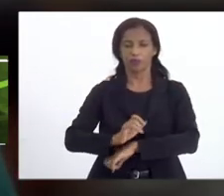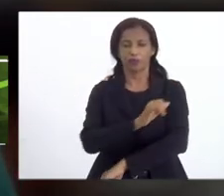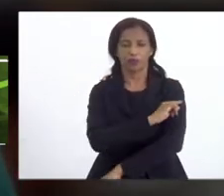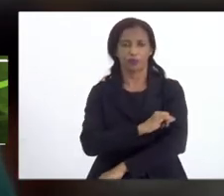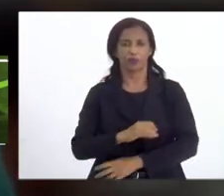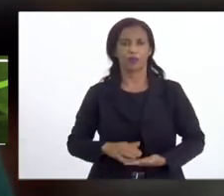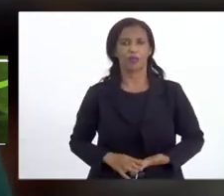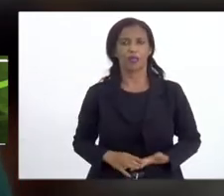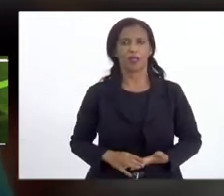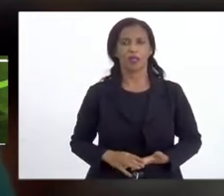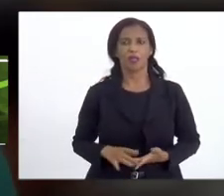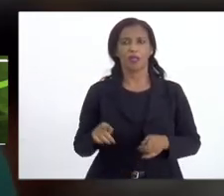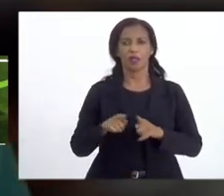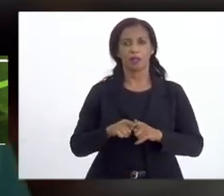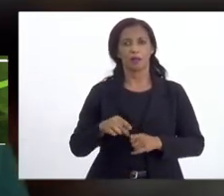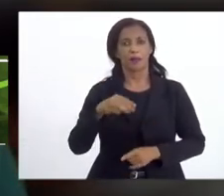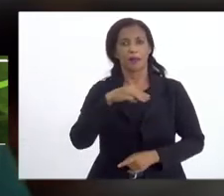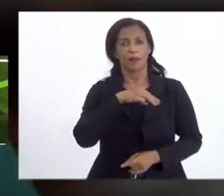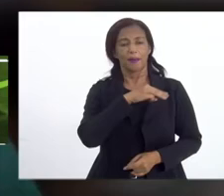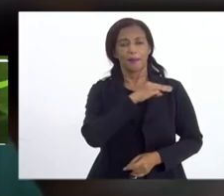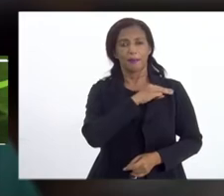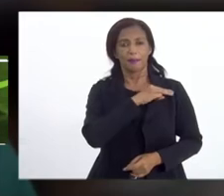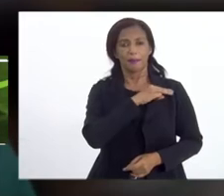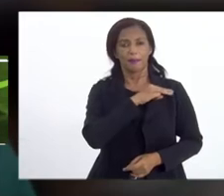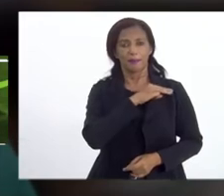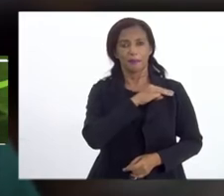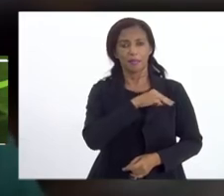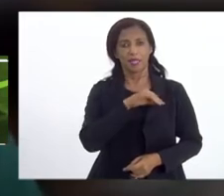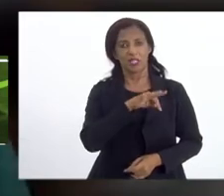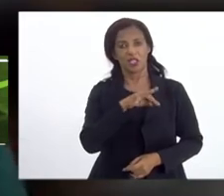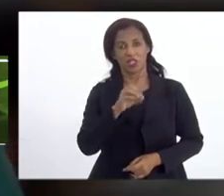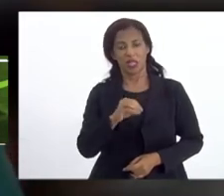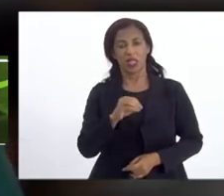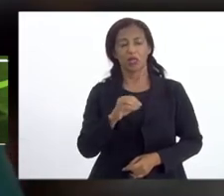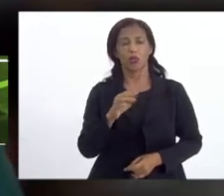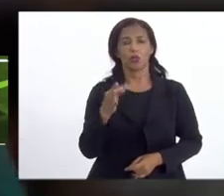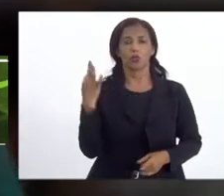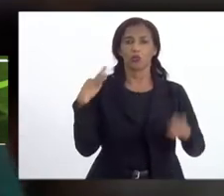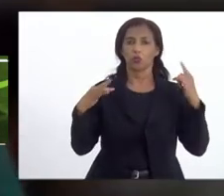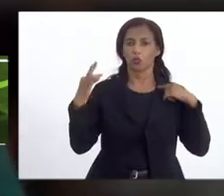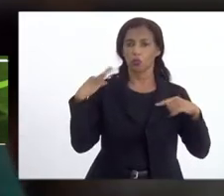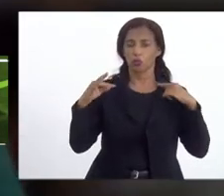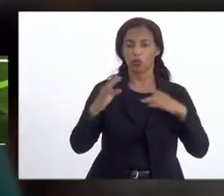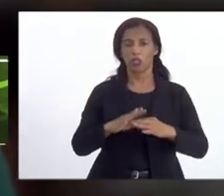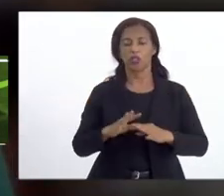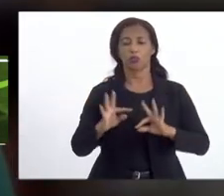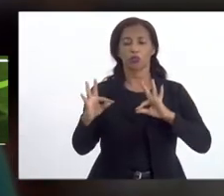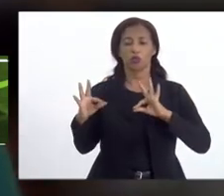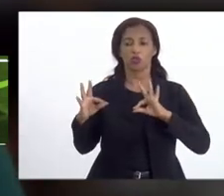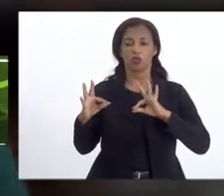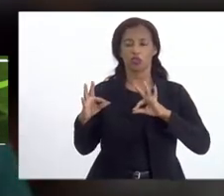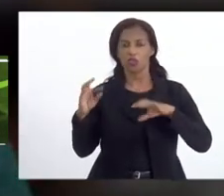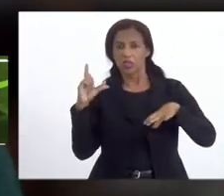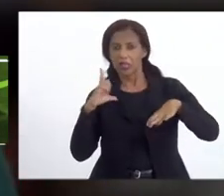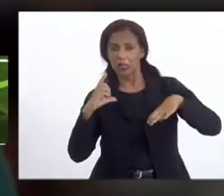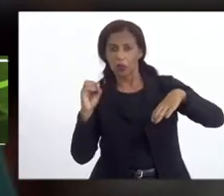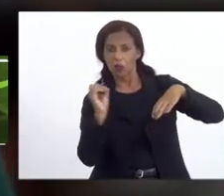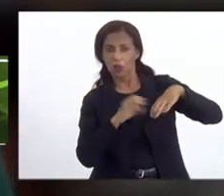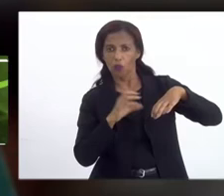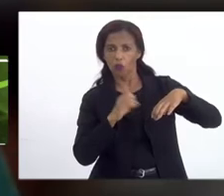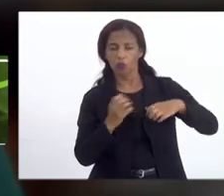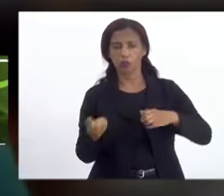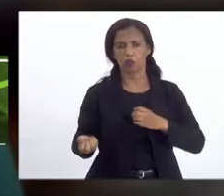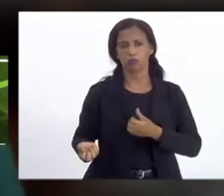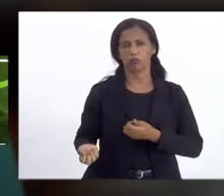para o Ministério do Turismo do Governo Federal, no sentido de formarmos um fundo de investimento que